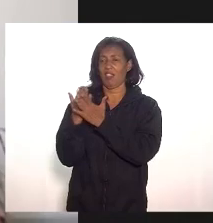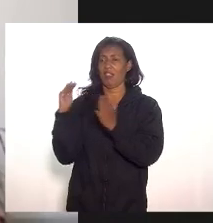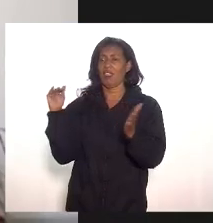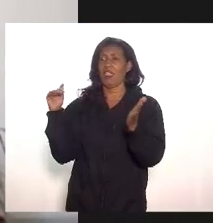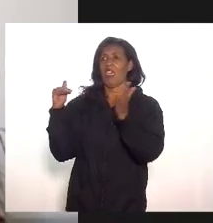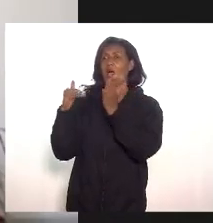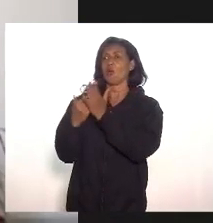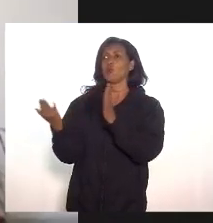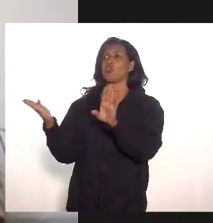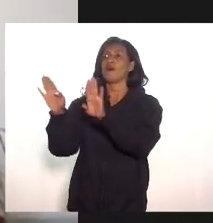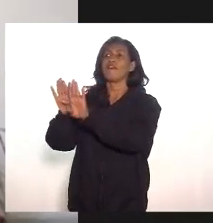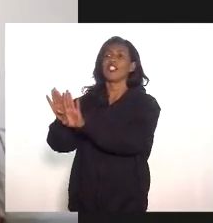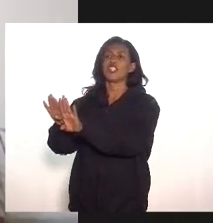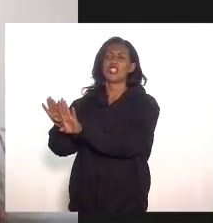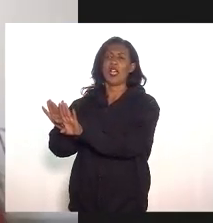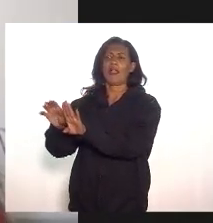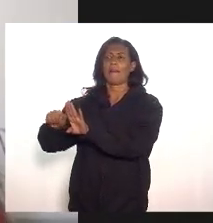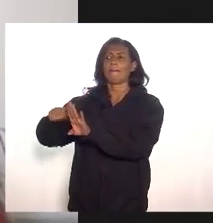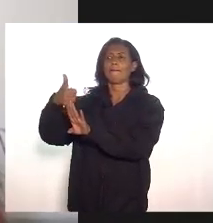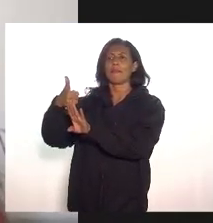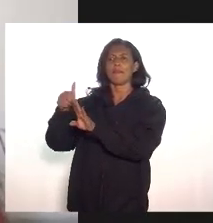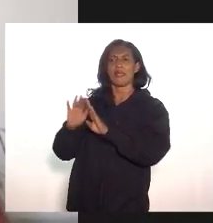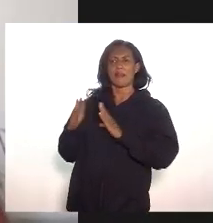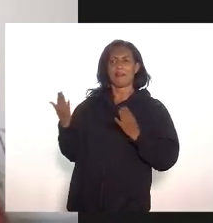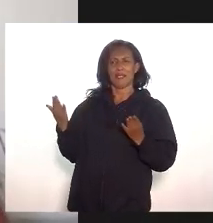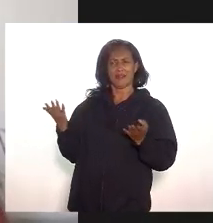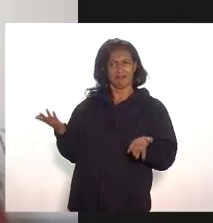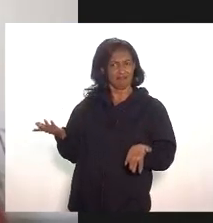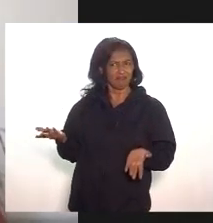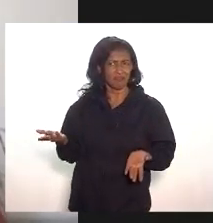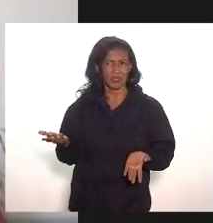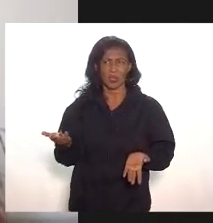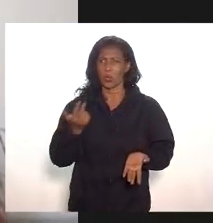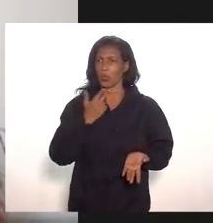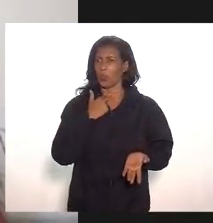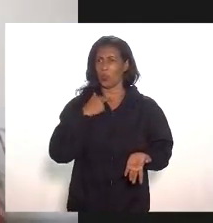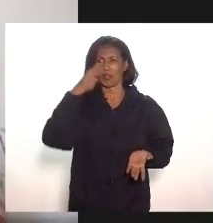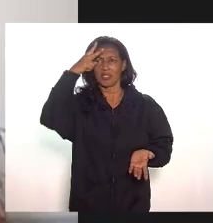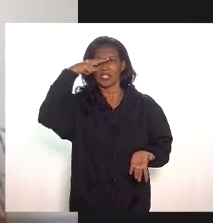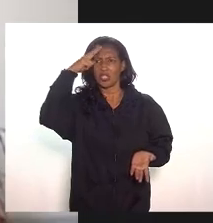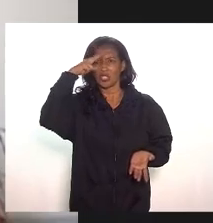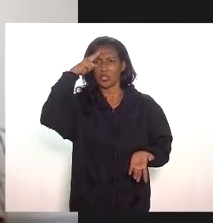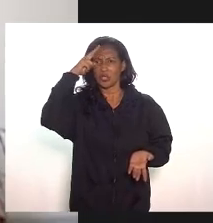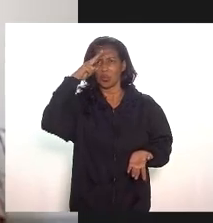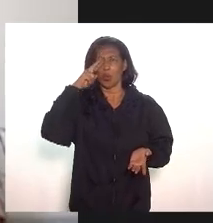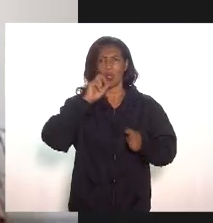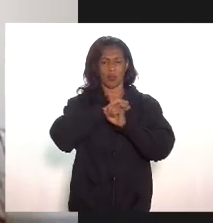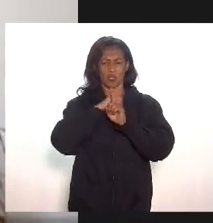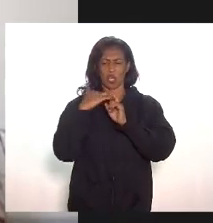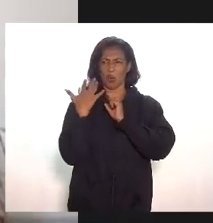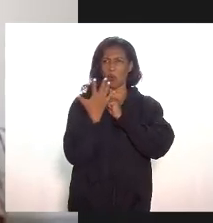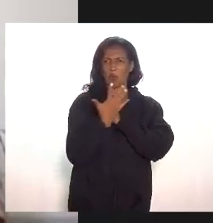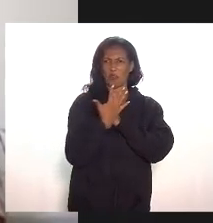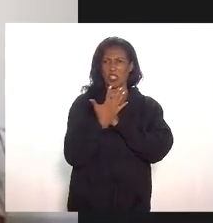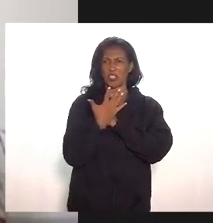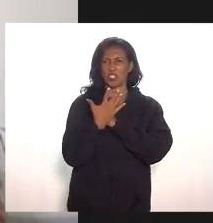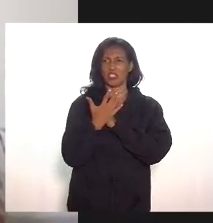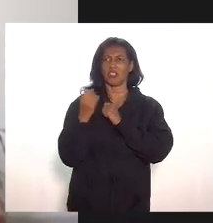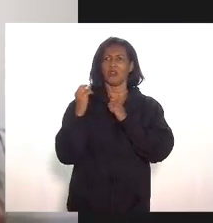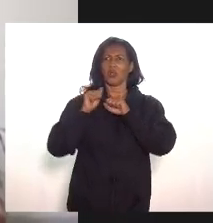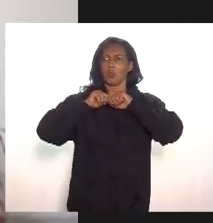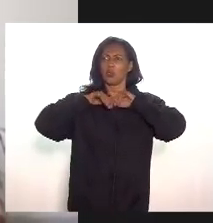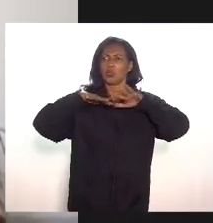a última a fechar e a primeira a reabrir. Isso é demagogia num país onde a Covid-19 foi sabotada pelo governo federal, está